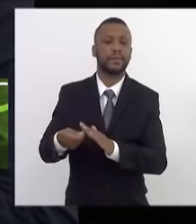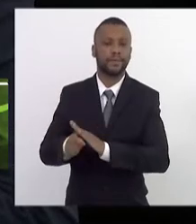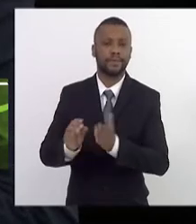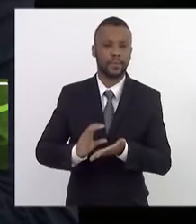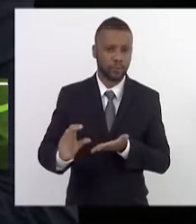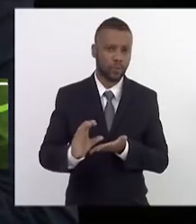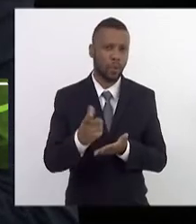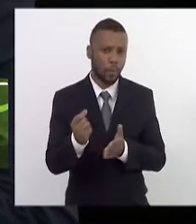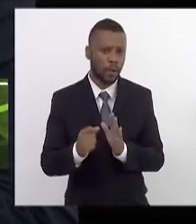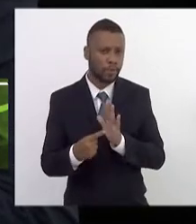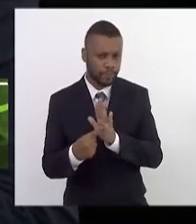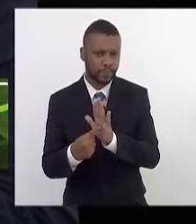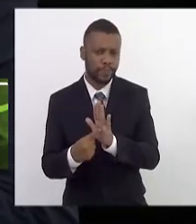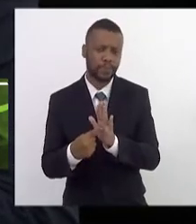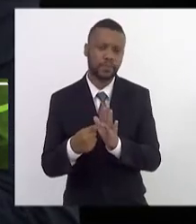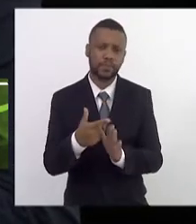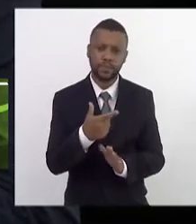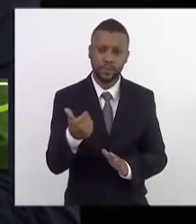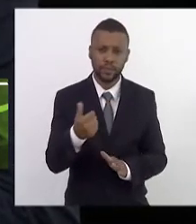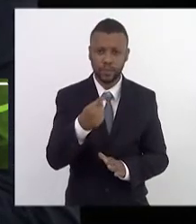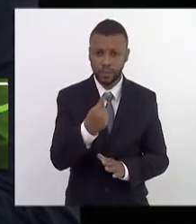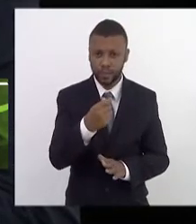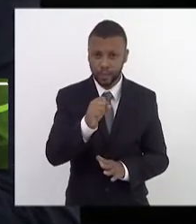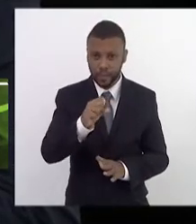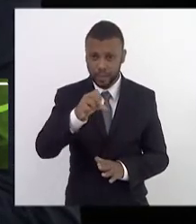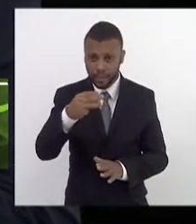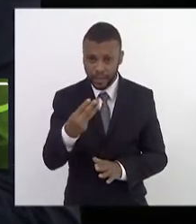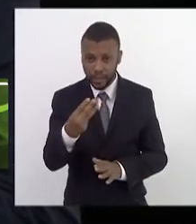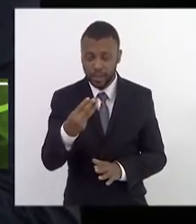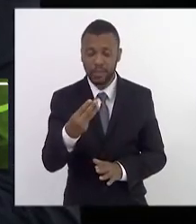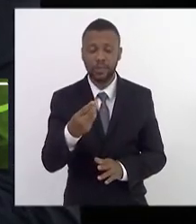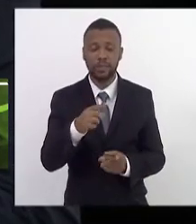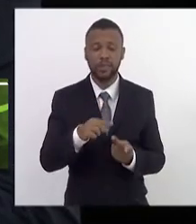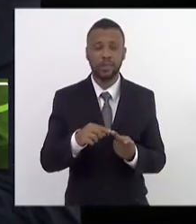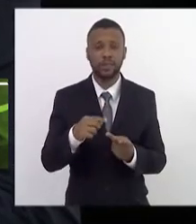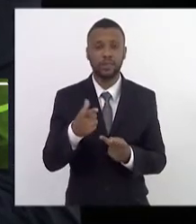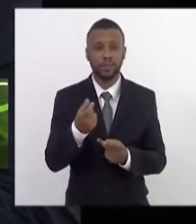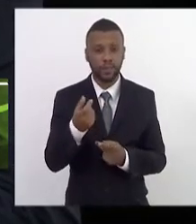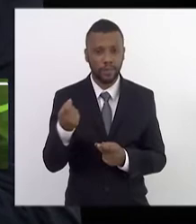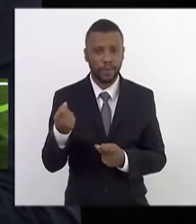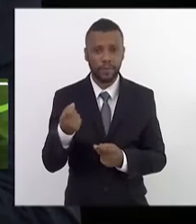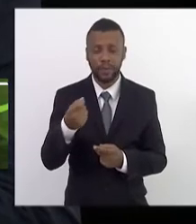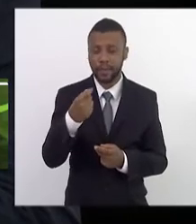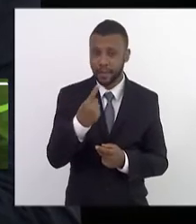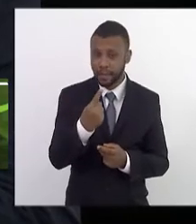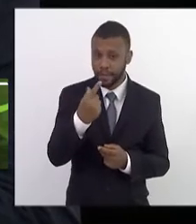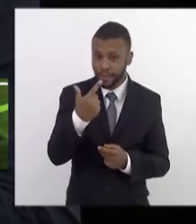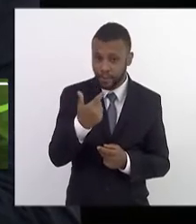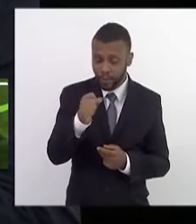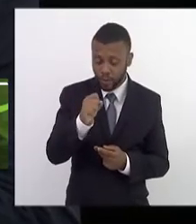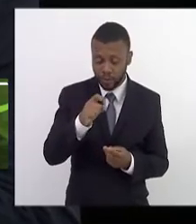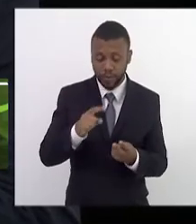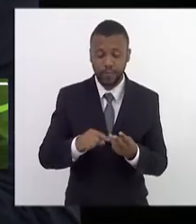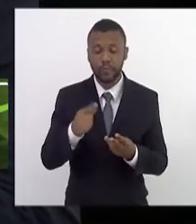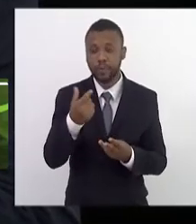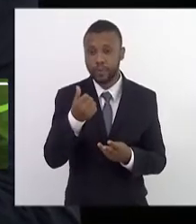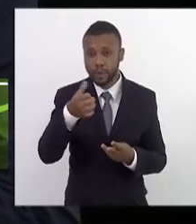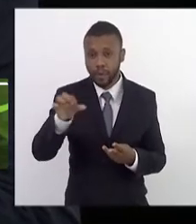números. 21, 183. Né? 20, 128. 19,